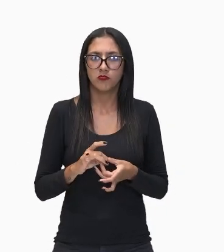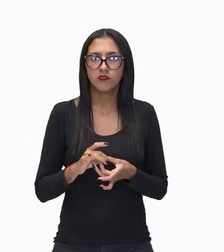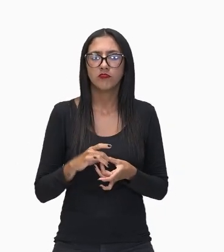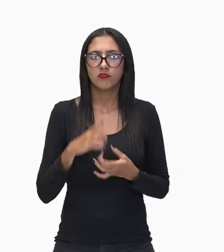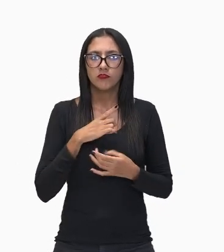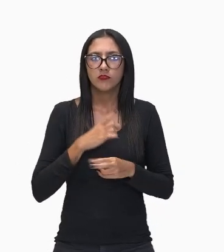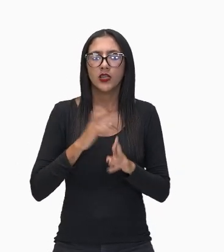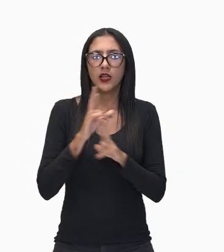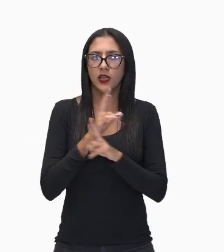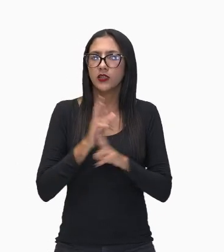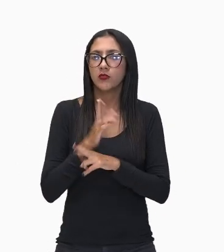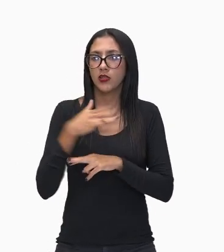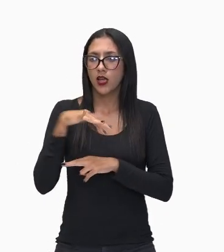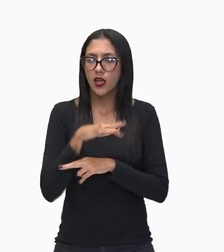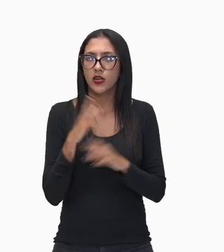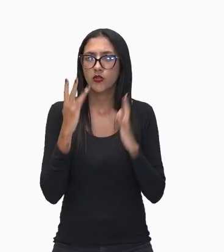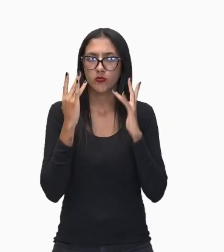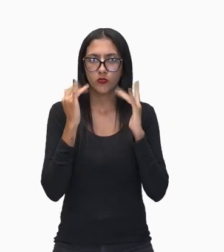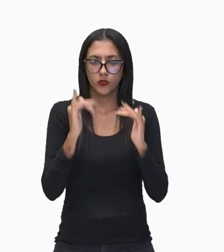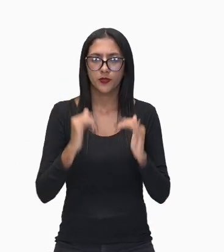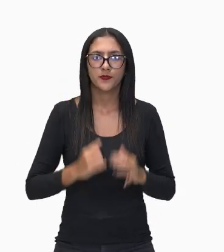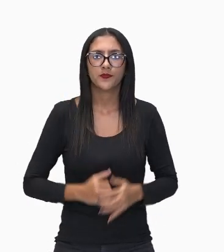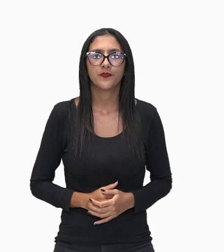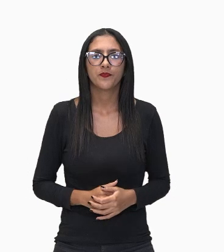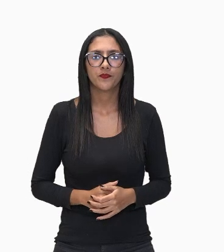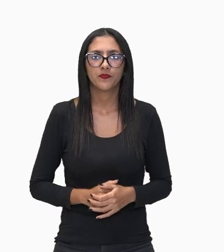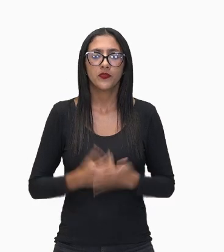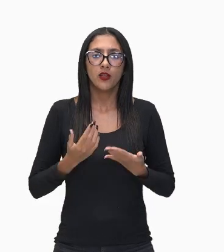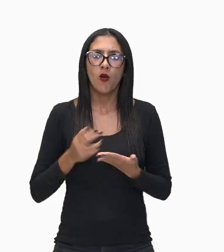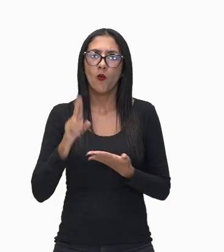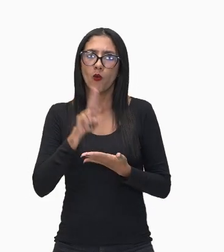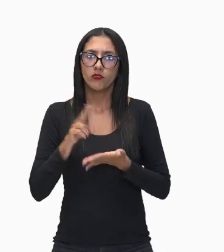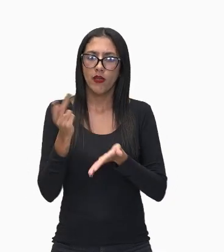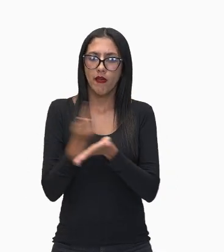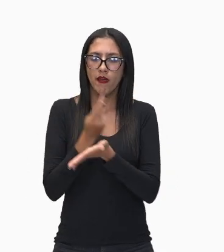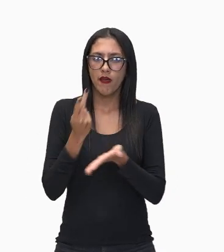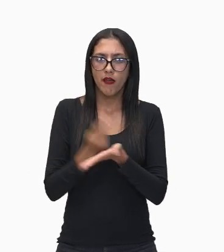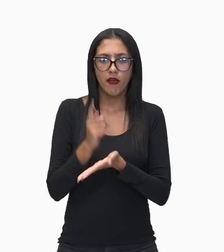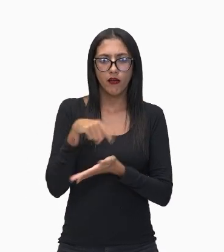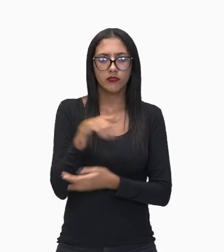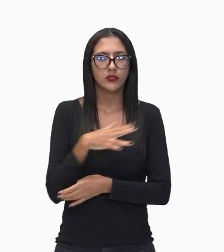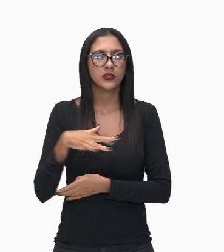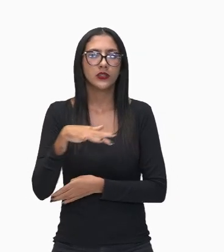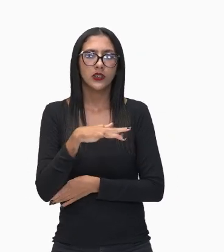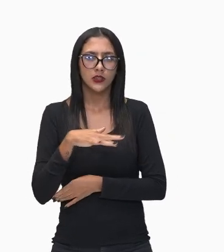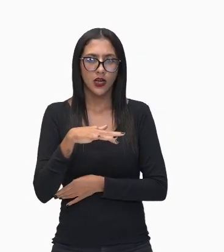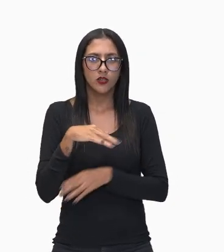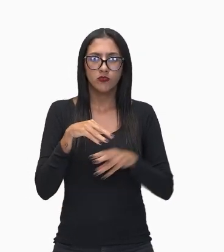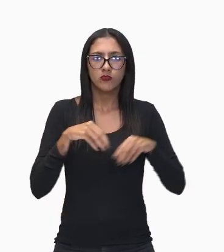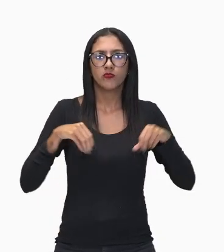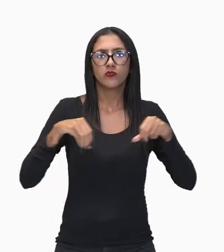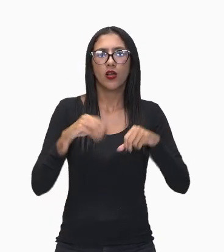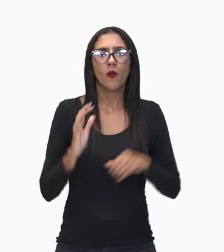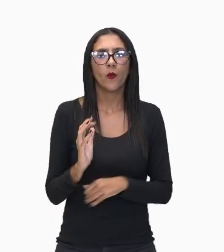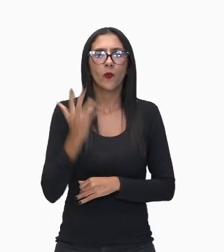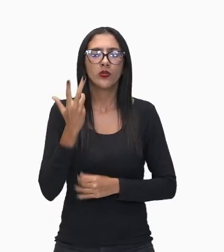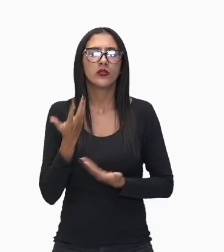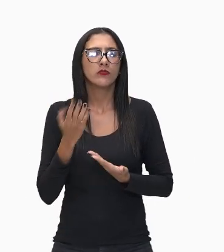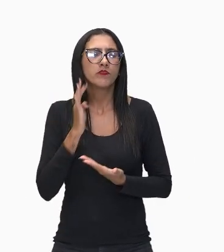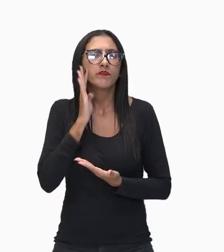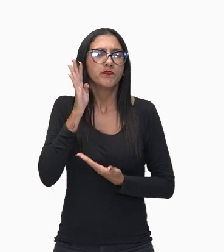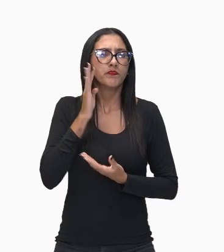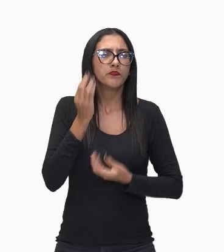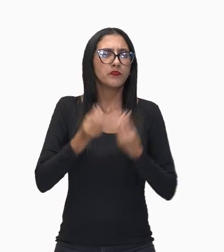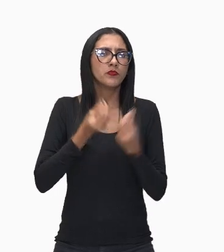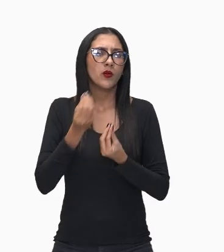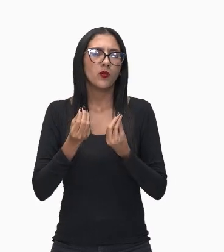na natureza. Então a utilização irregular dos solos, né, ela ocorre principalmente, né, quando não